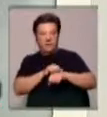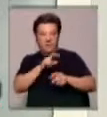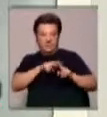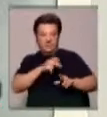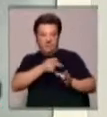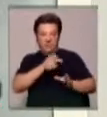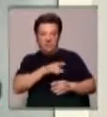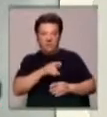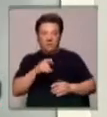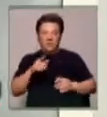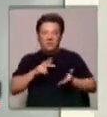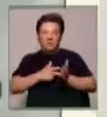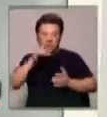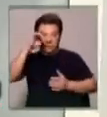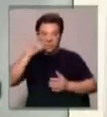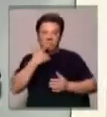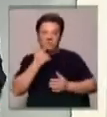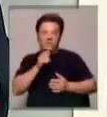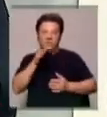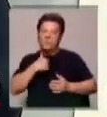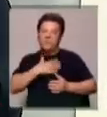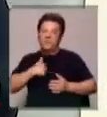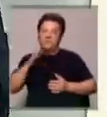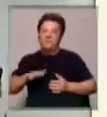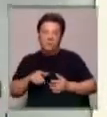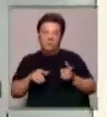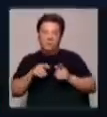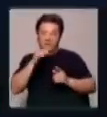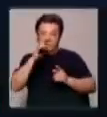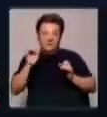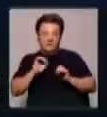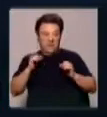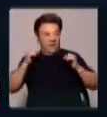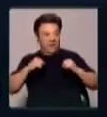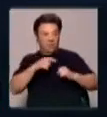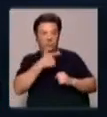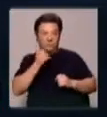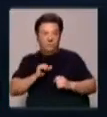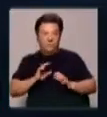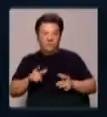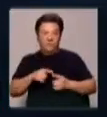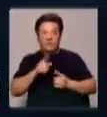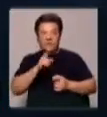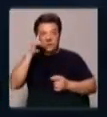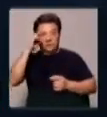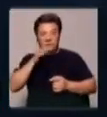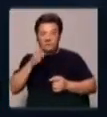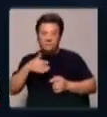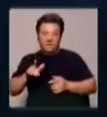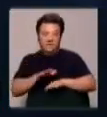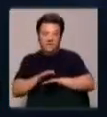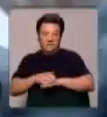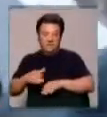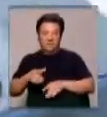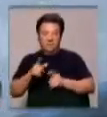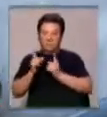subsidiária as drogas não pode ser que ele ficar aqui sem acordo do arguido não pode é outros é só que eles vai manifestar já na terça-feira